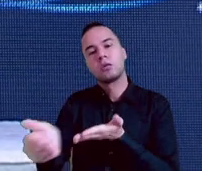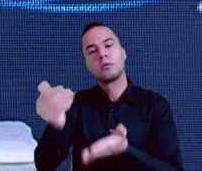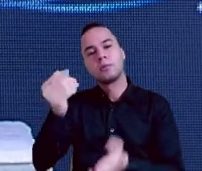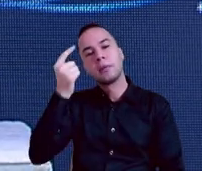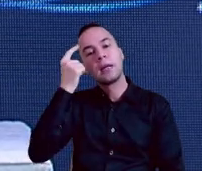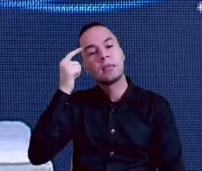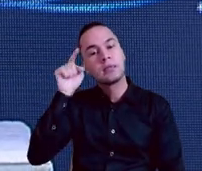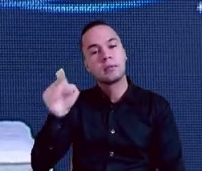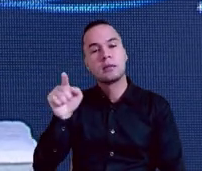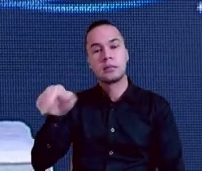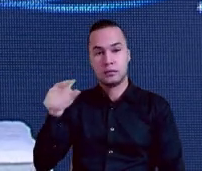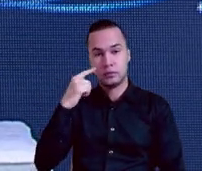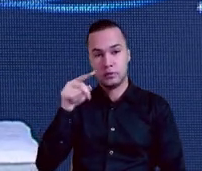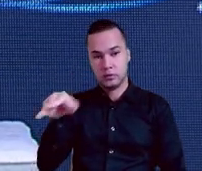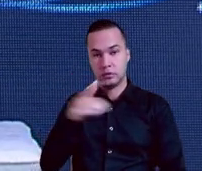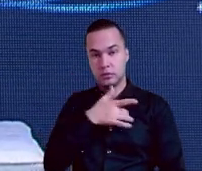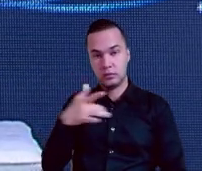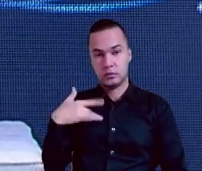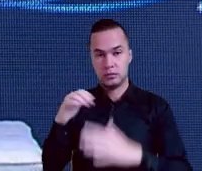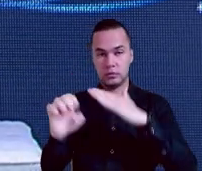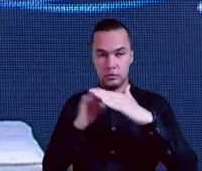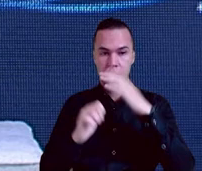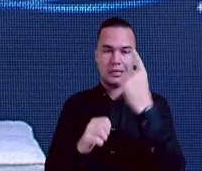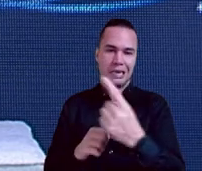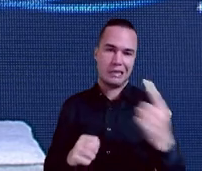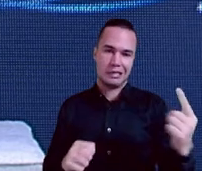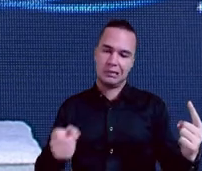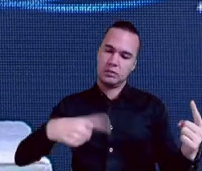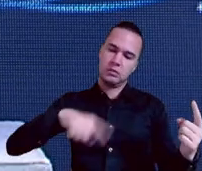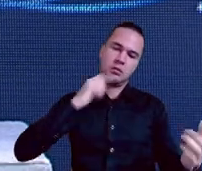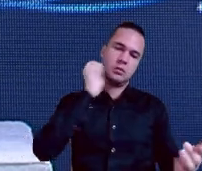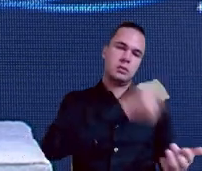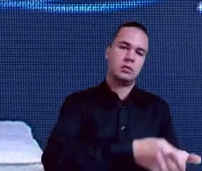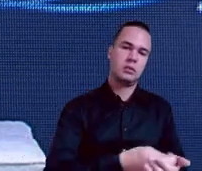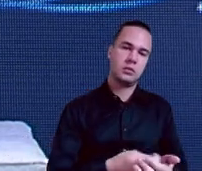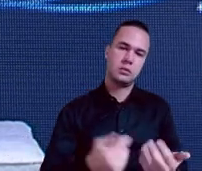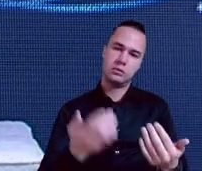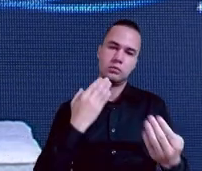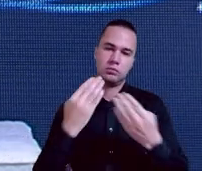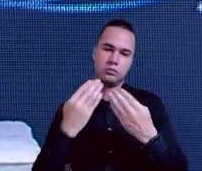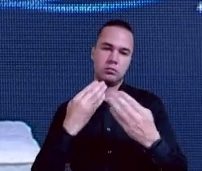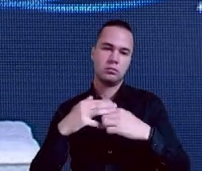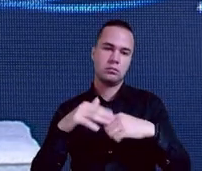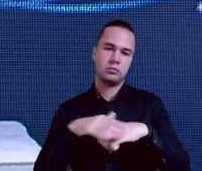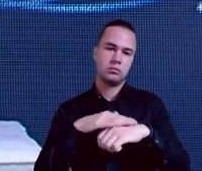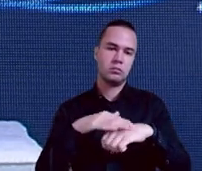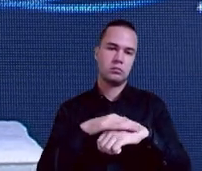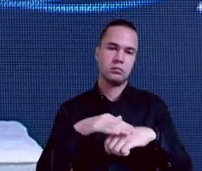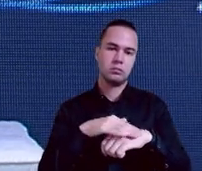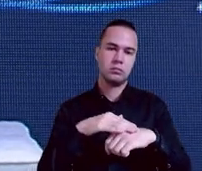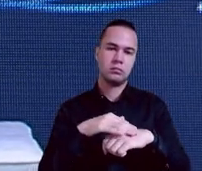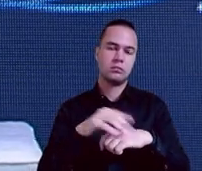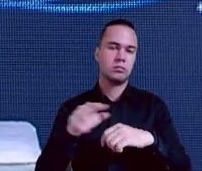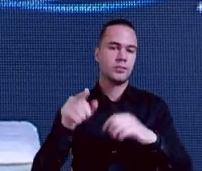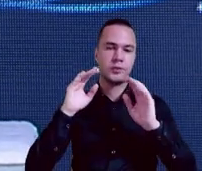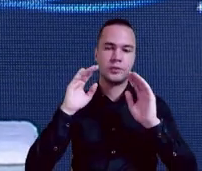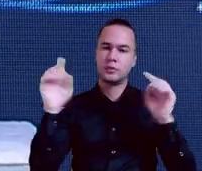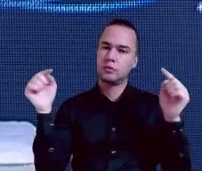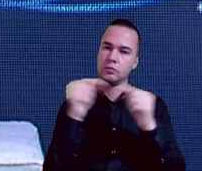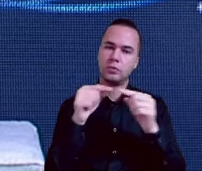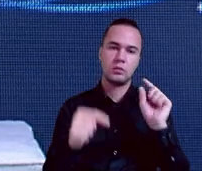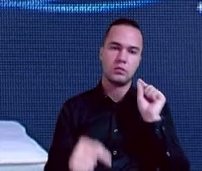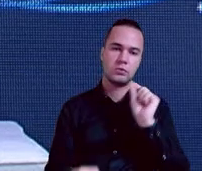dos econômicos de cada empresa que a gente investe e eu acho que esta conversa hoje mais do que nunca ela tá muito aderente ela tá muito